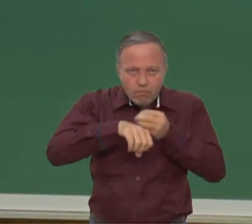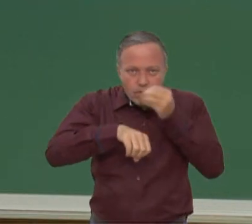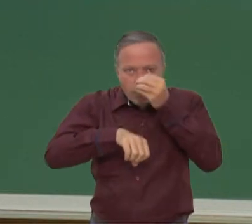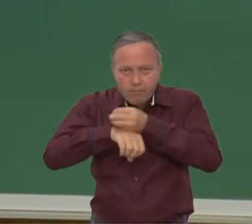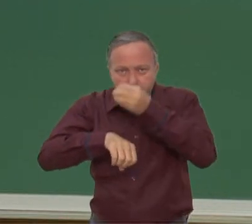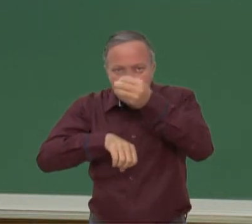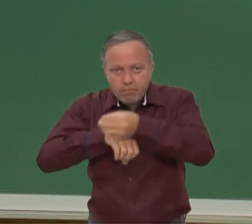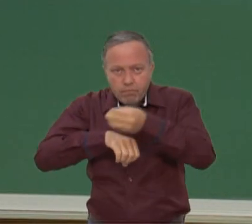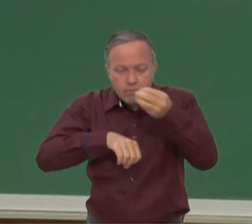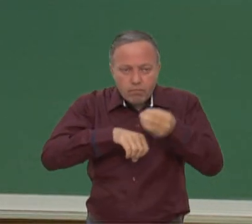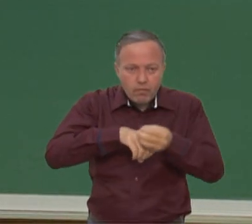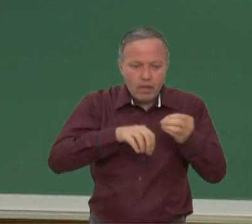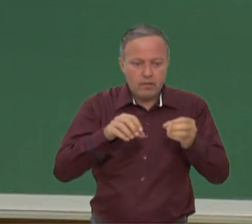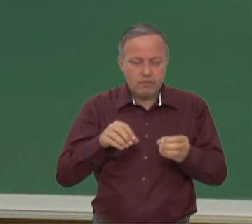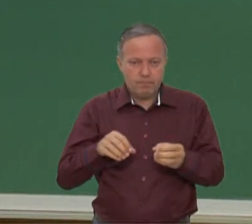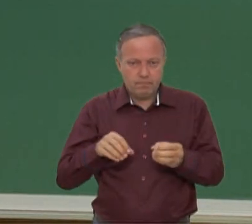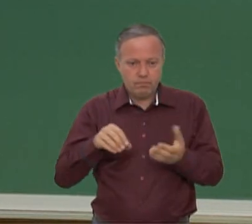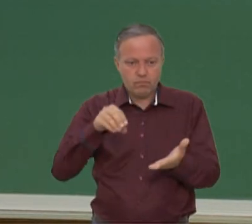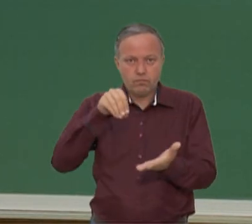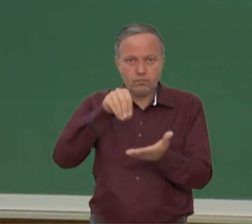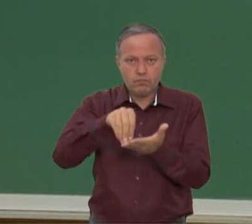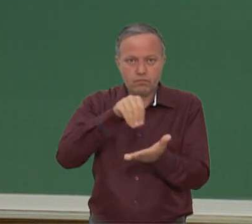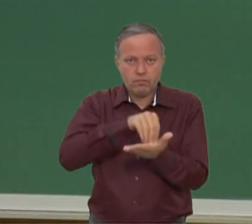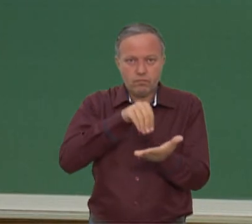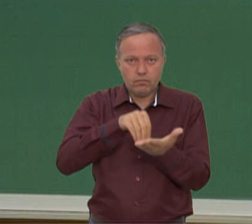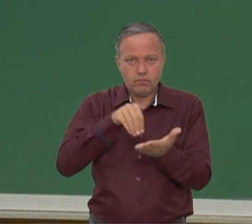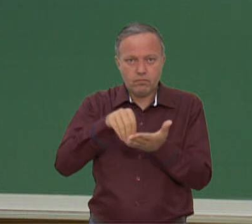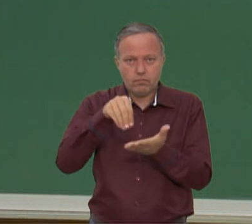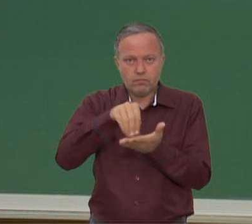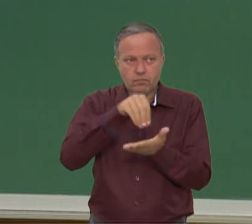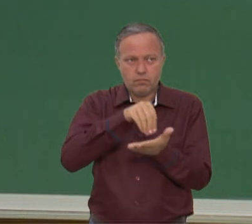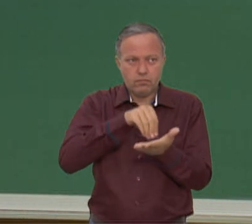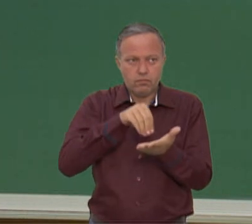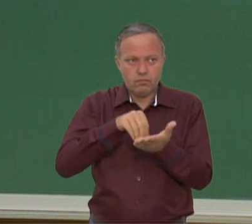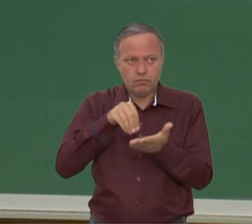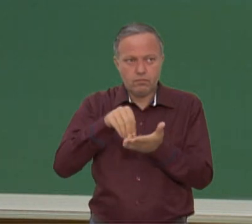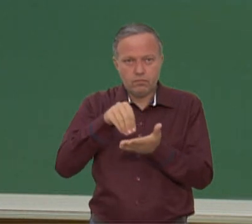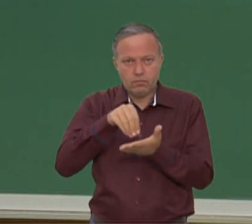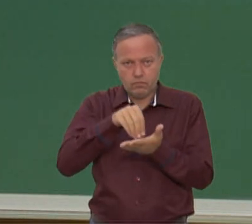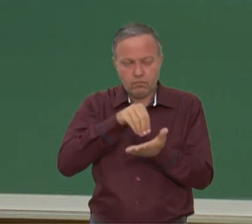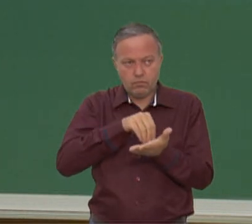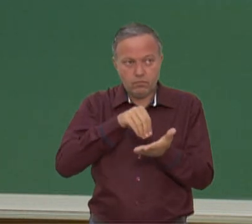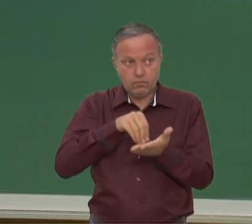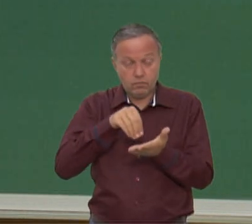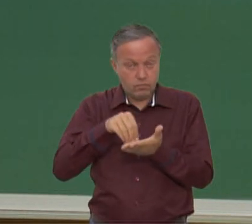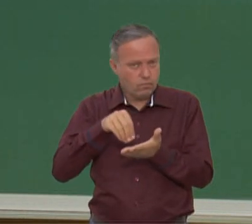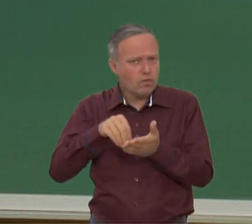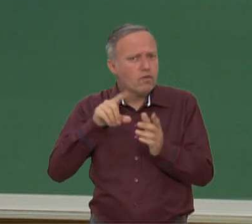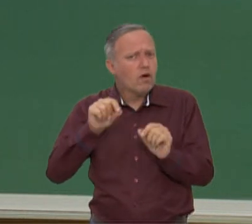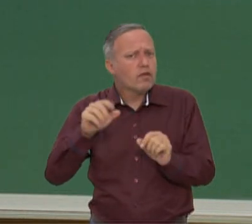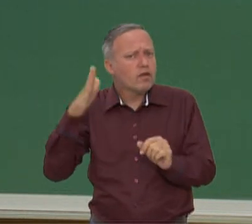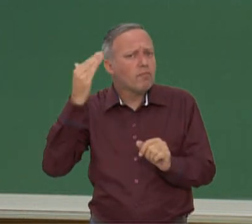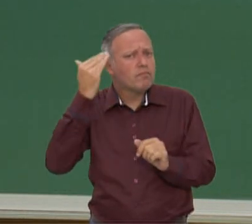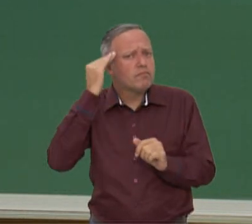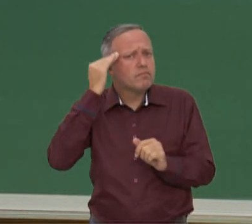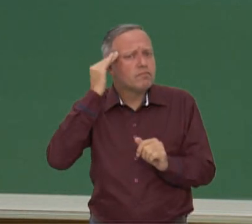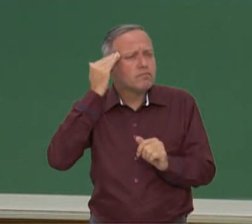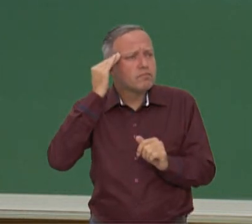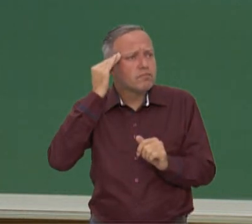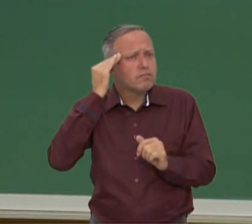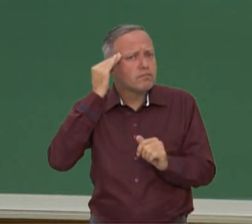peças ali de um jogo de xadrez, né, peças das duas cores ali. Então, o que que essa